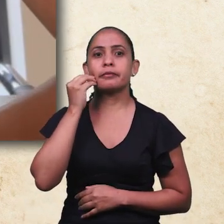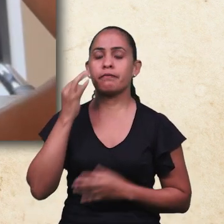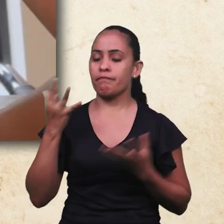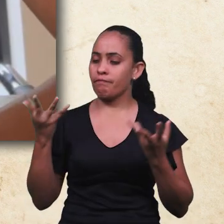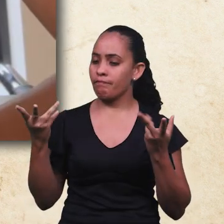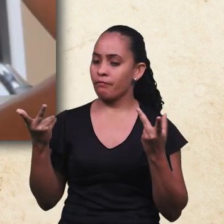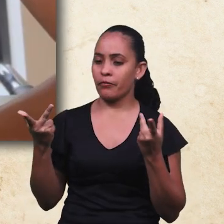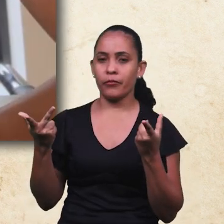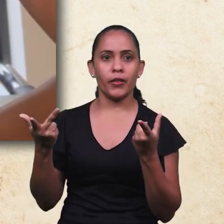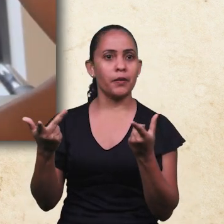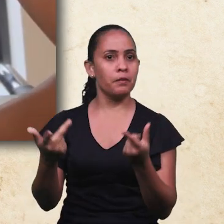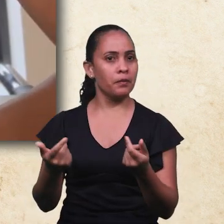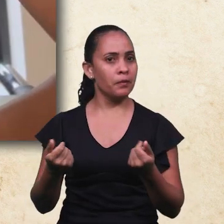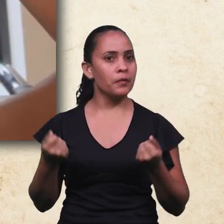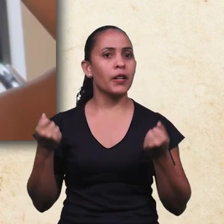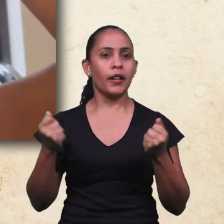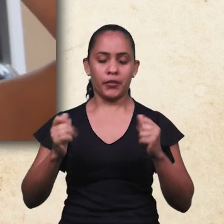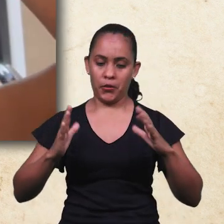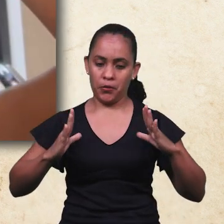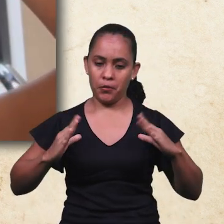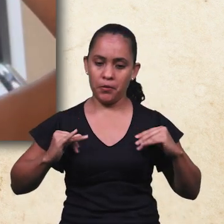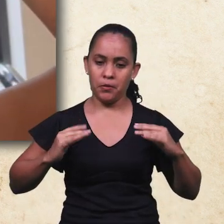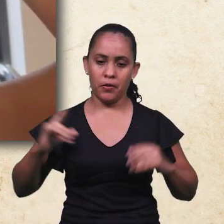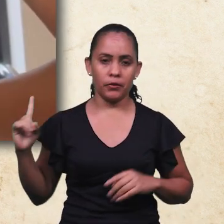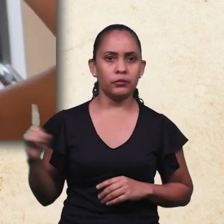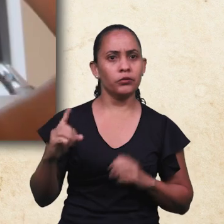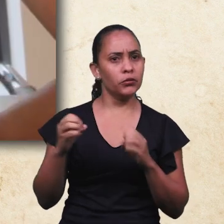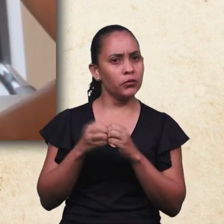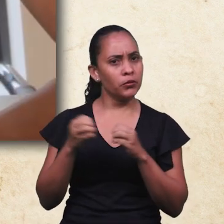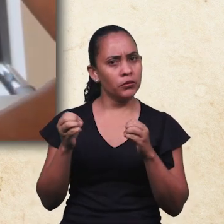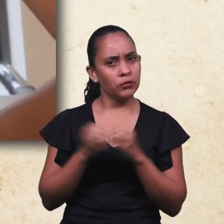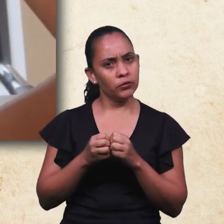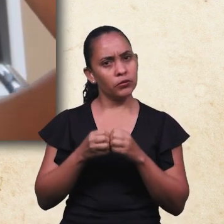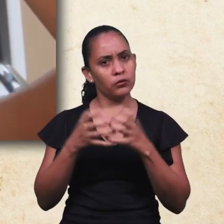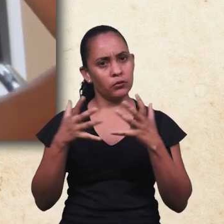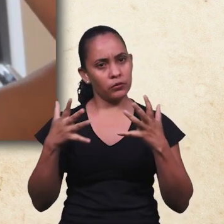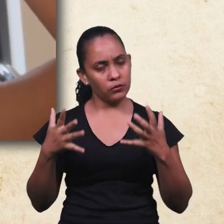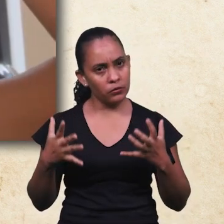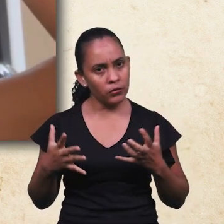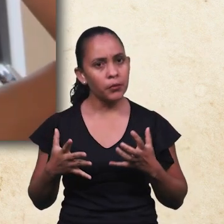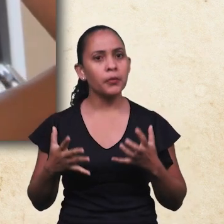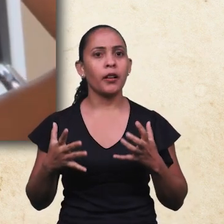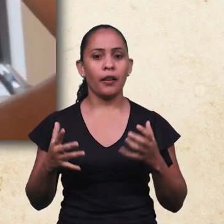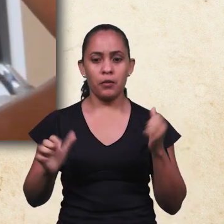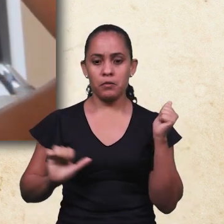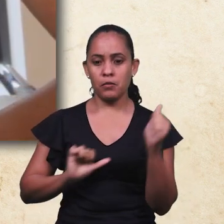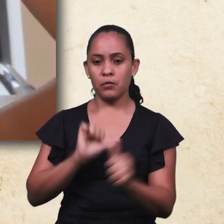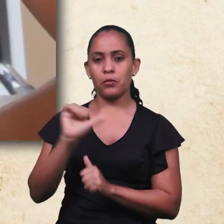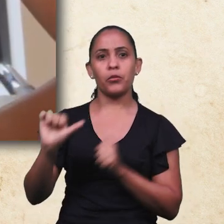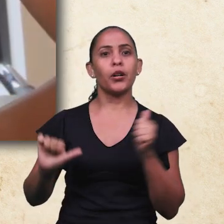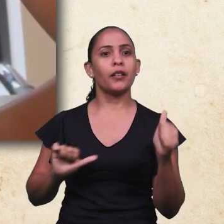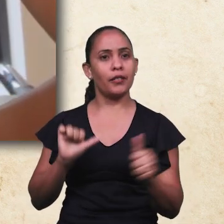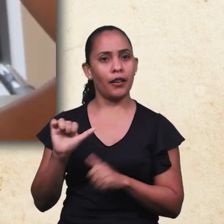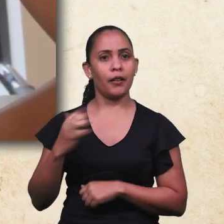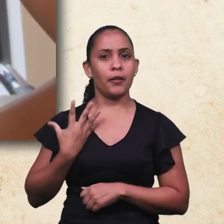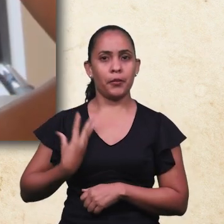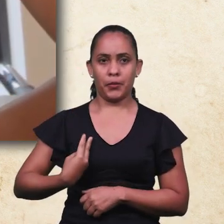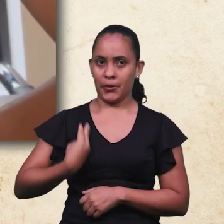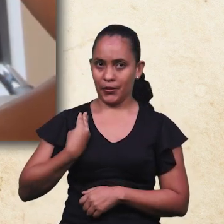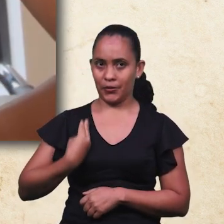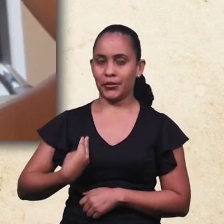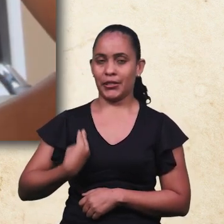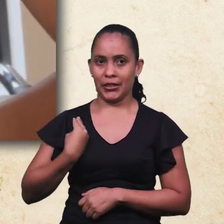Senhor, muitas experiências com anjos, experiências de milagres mesmo, do Senhor mudar completamente